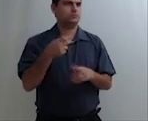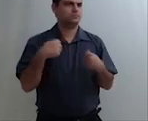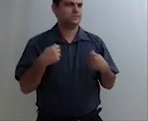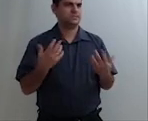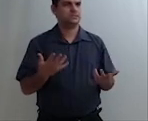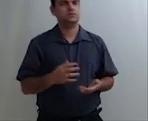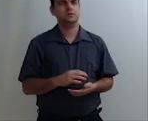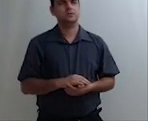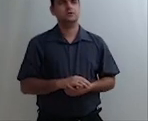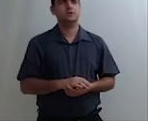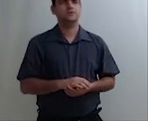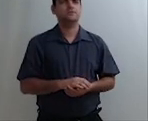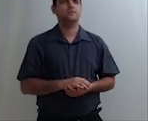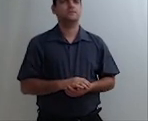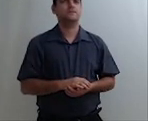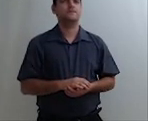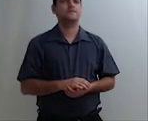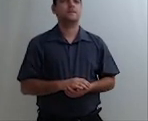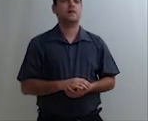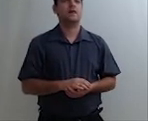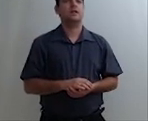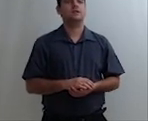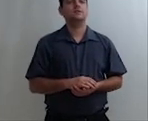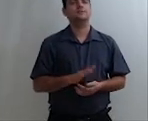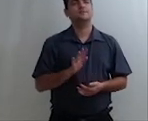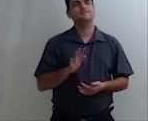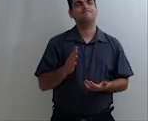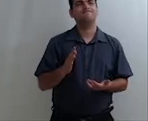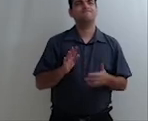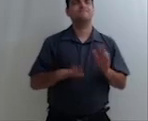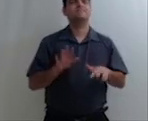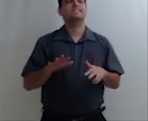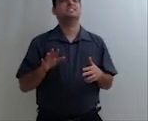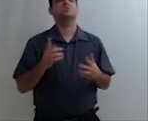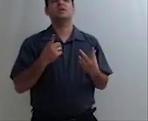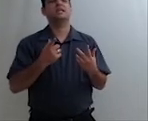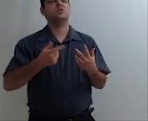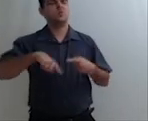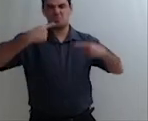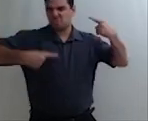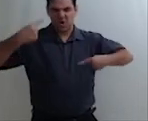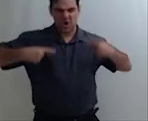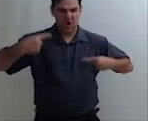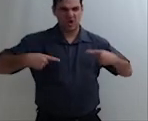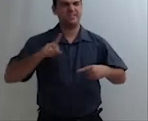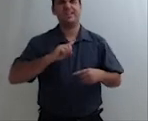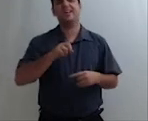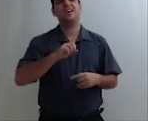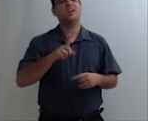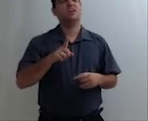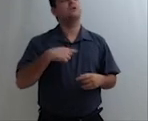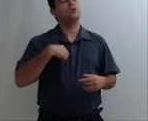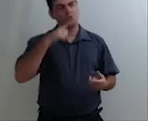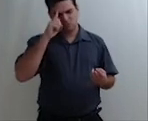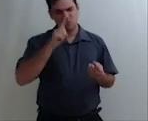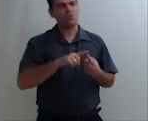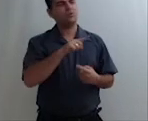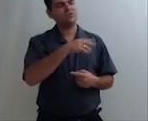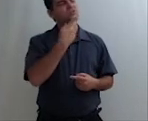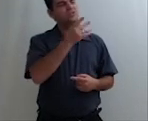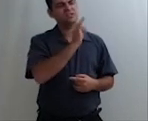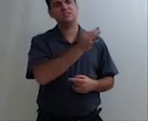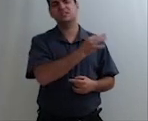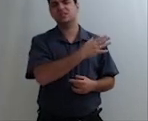então não chega nem a ser uma uma grande divergência embora eu ache que eu achei necessário a expor